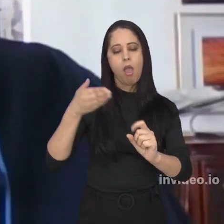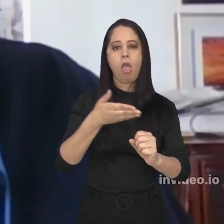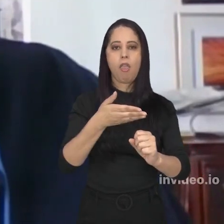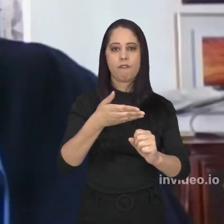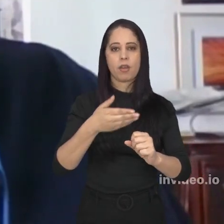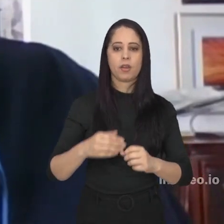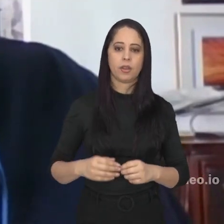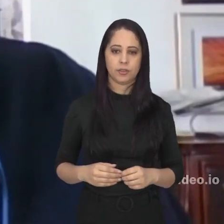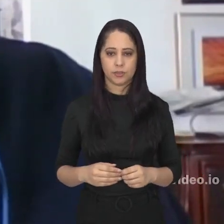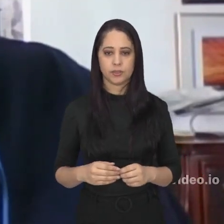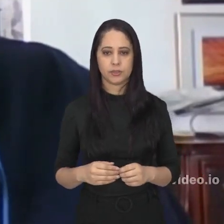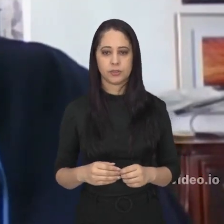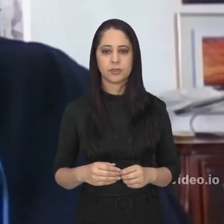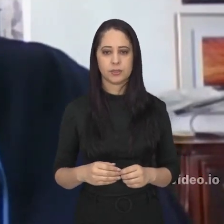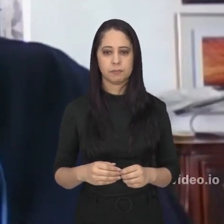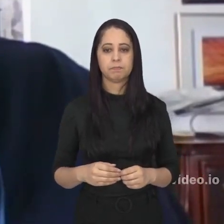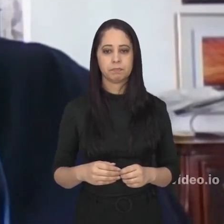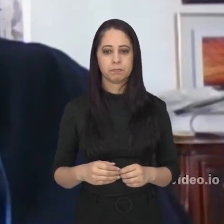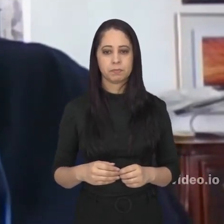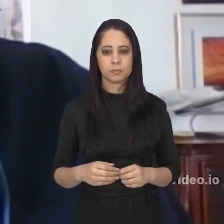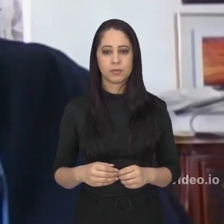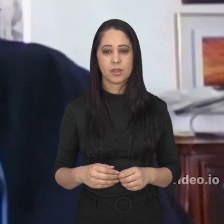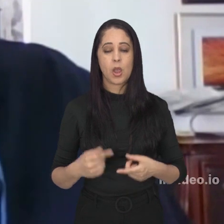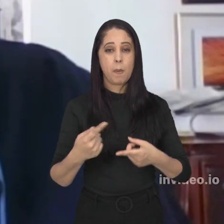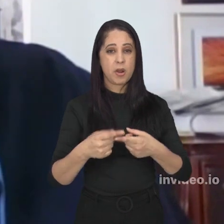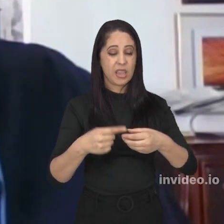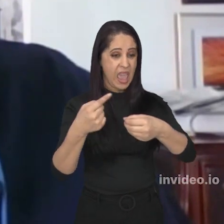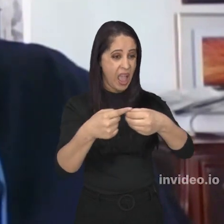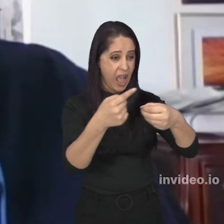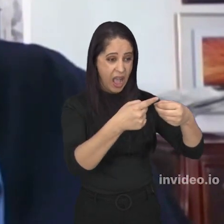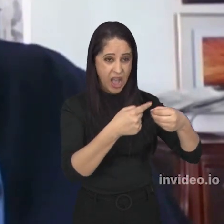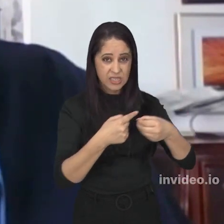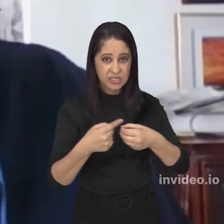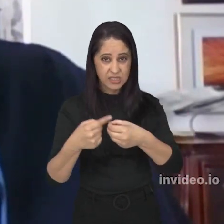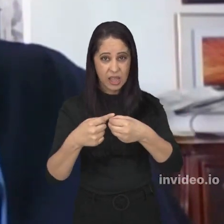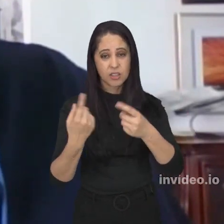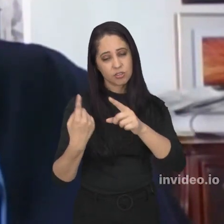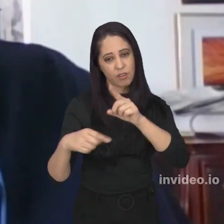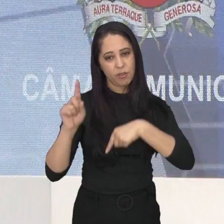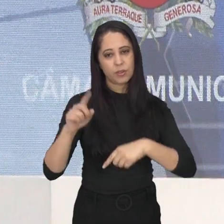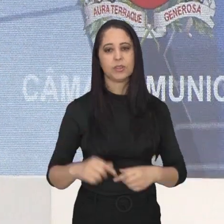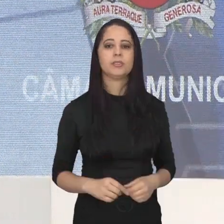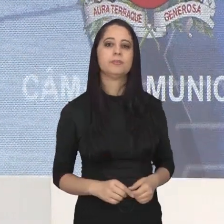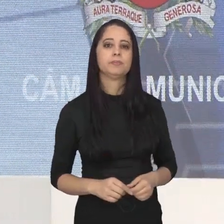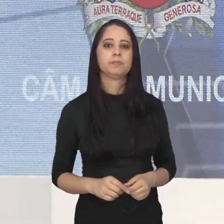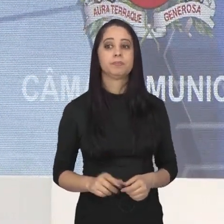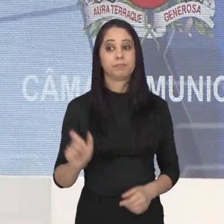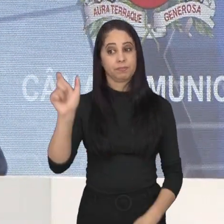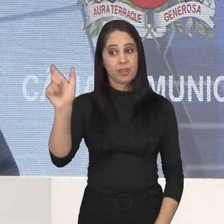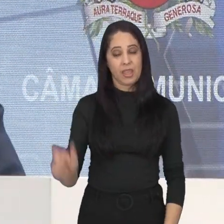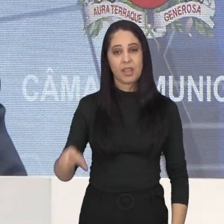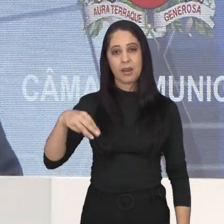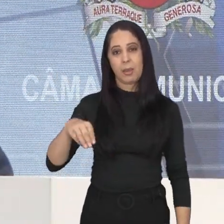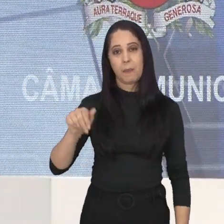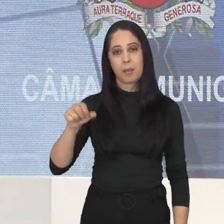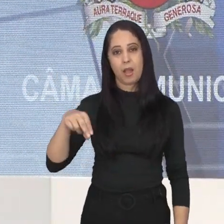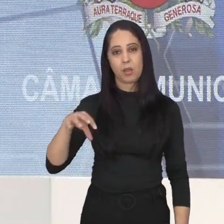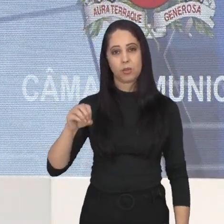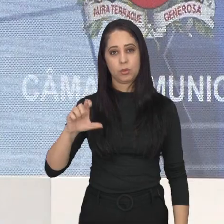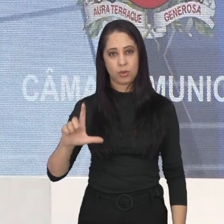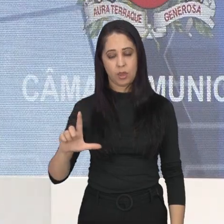como objetivo de transformar opiniões em